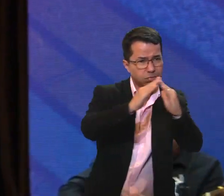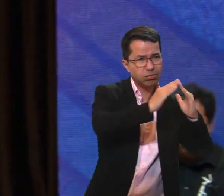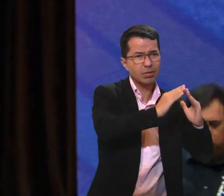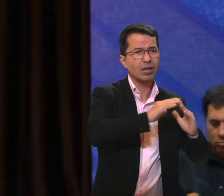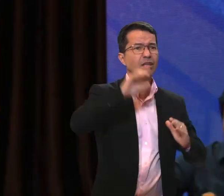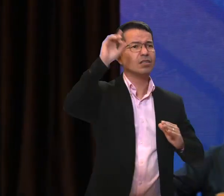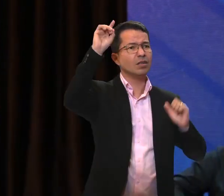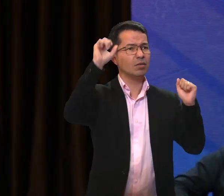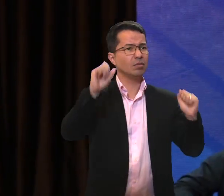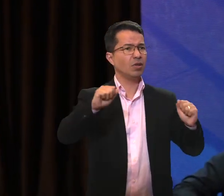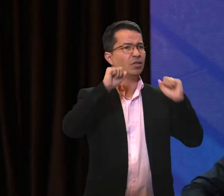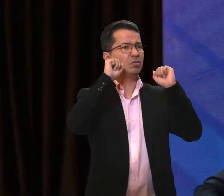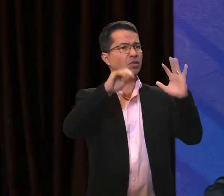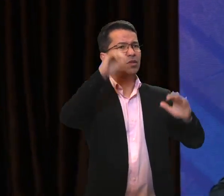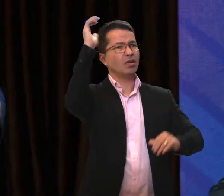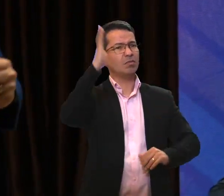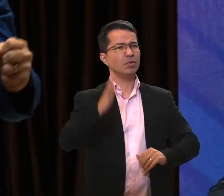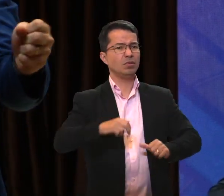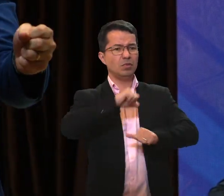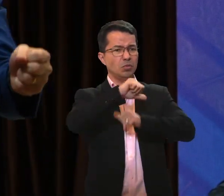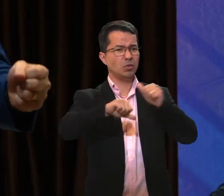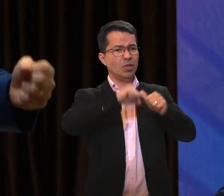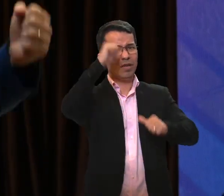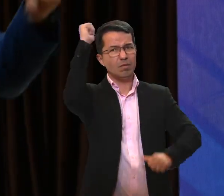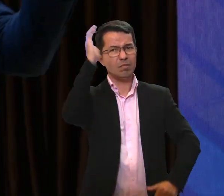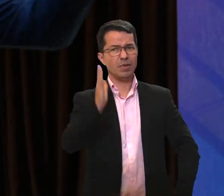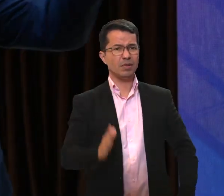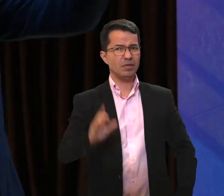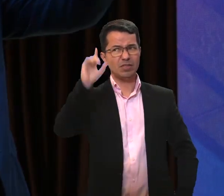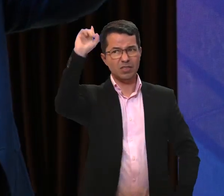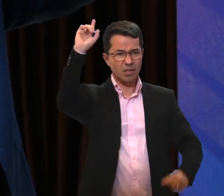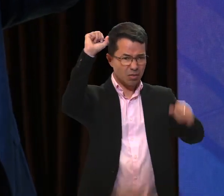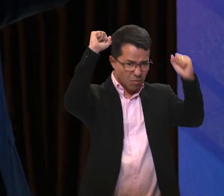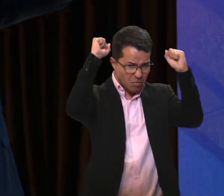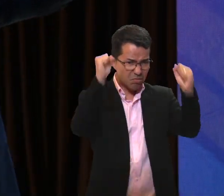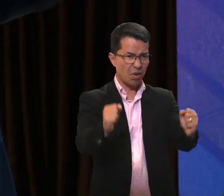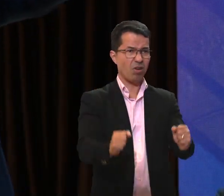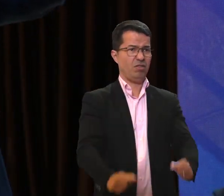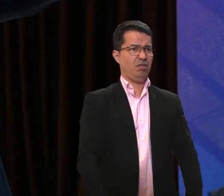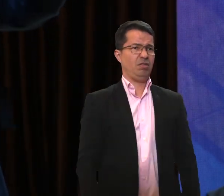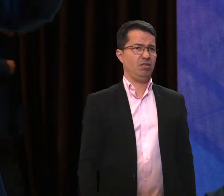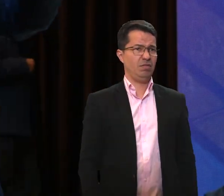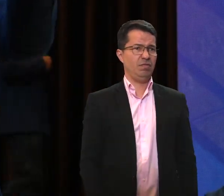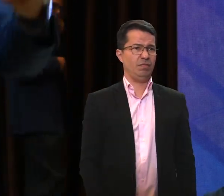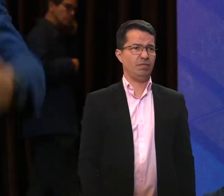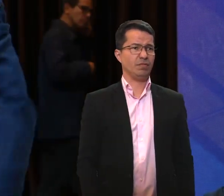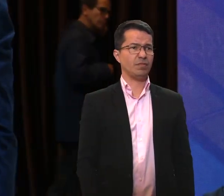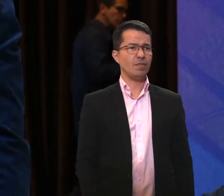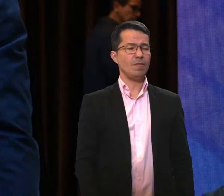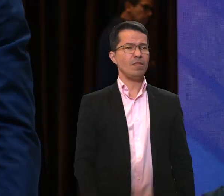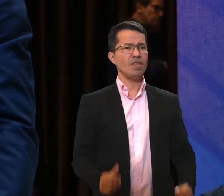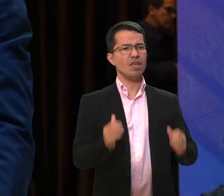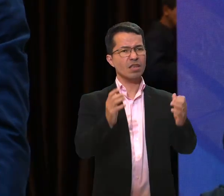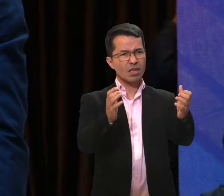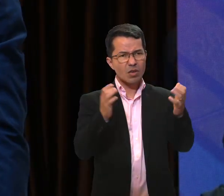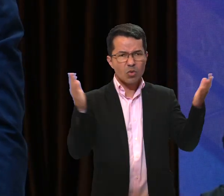Brasil. Hoje eu vim te convidar a clamar: Deus nos visita.